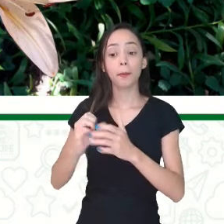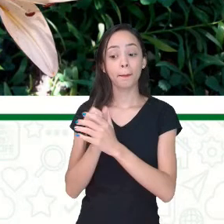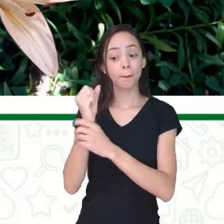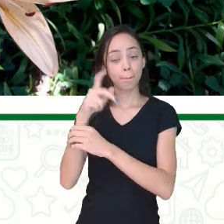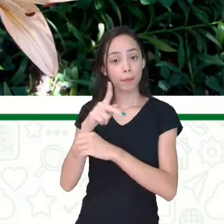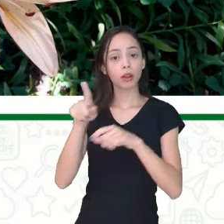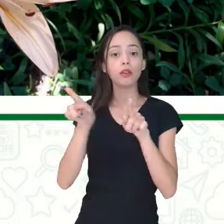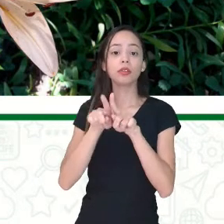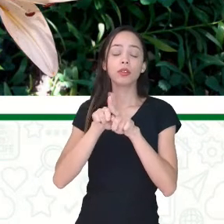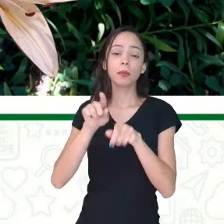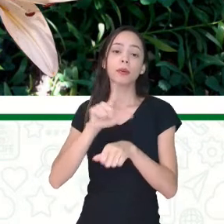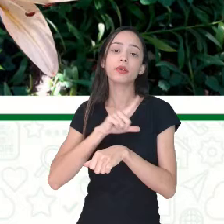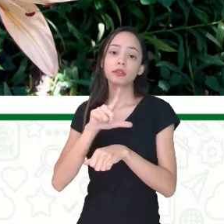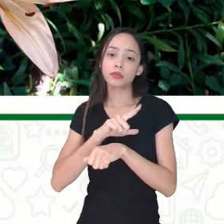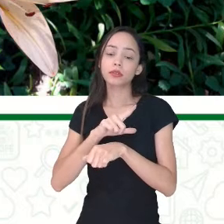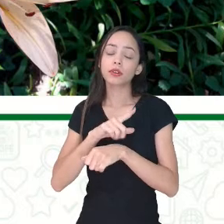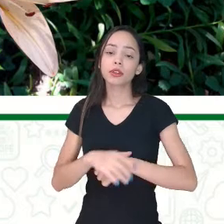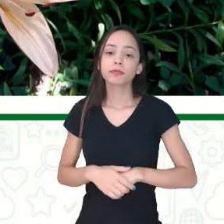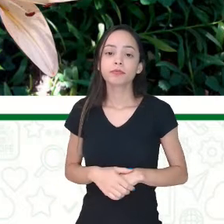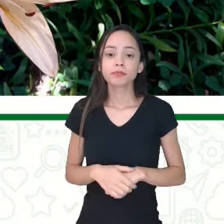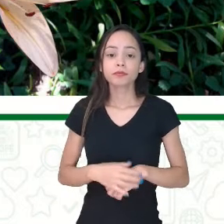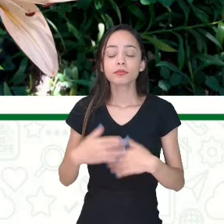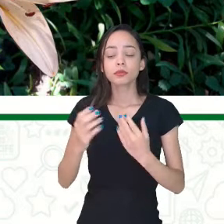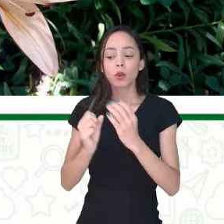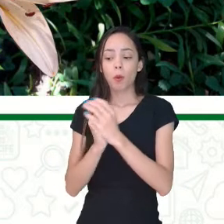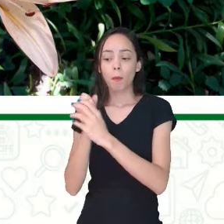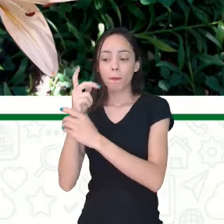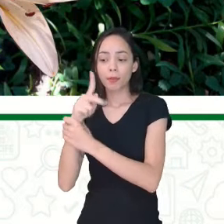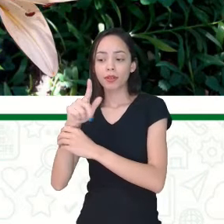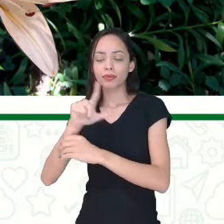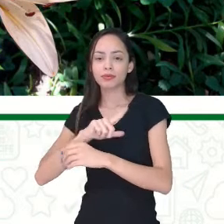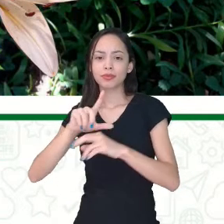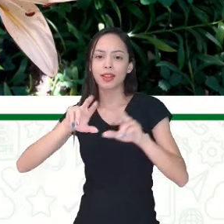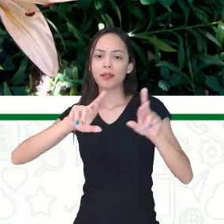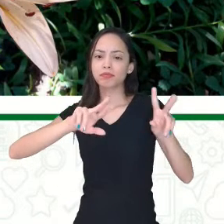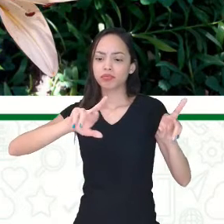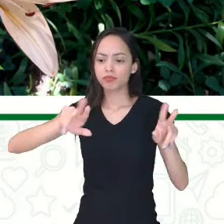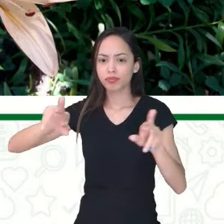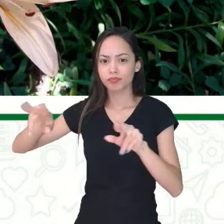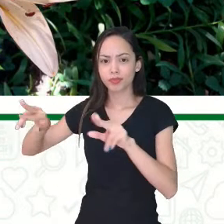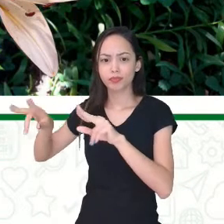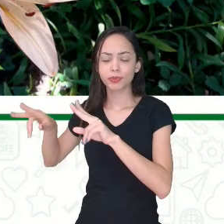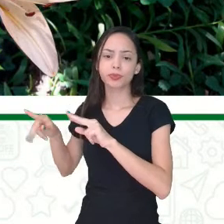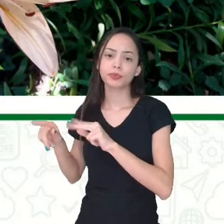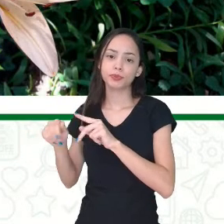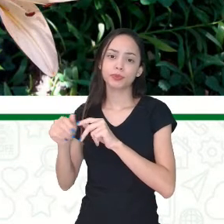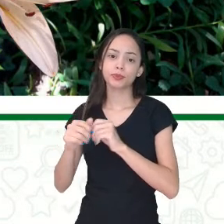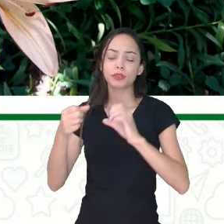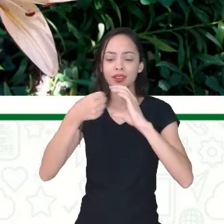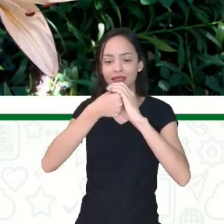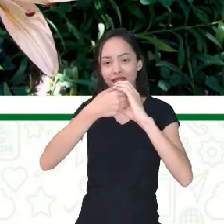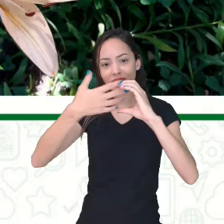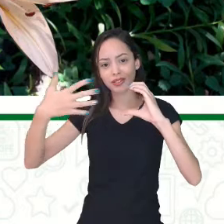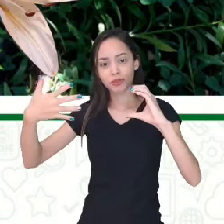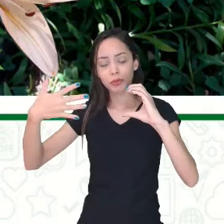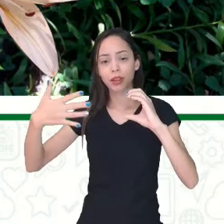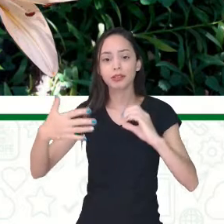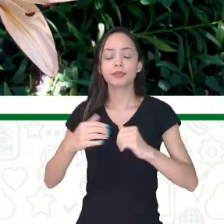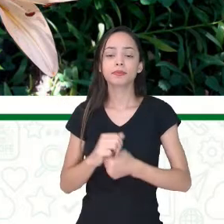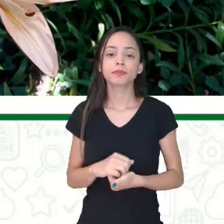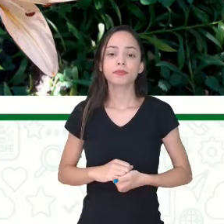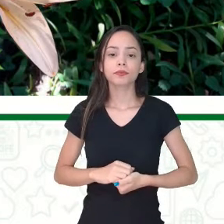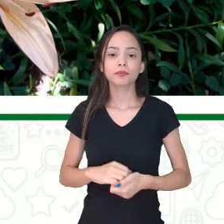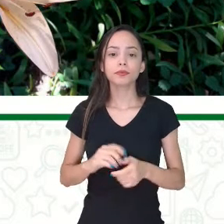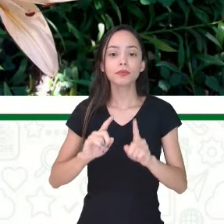Então, as plantas entre si, elas têm muitas diferenças de uma espécie para outra. Porém, todas